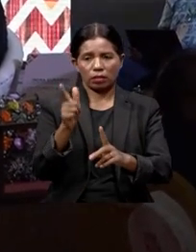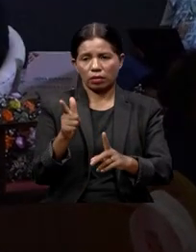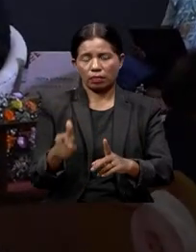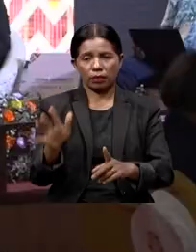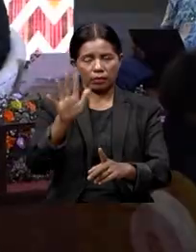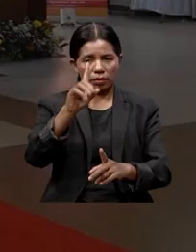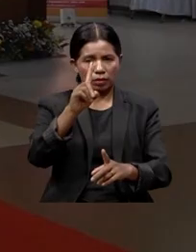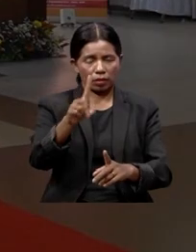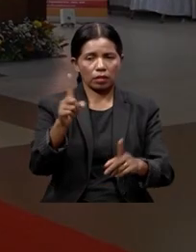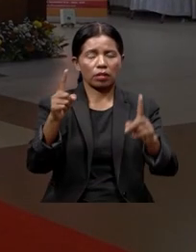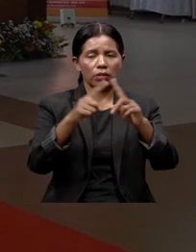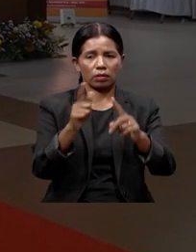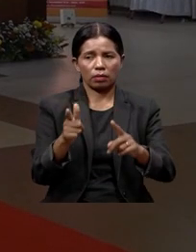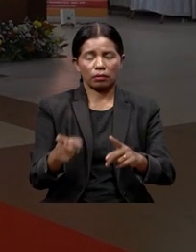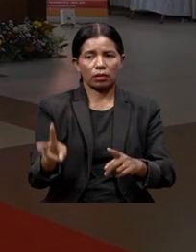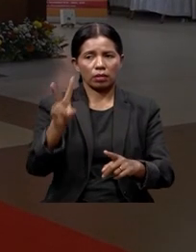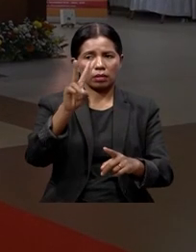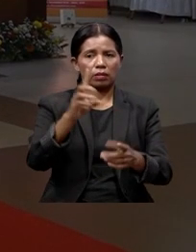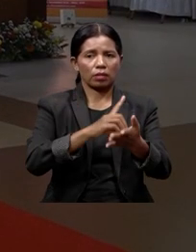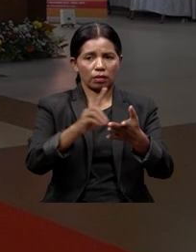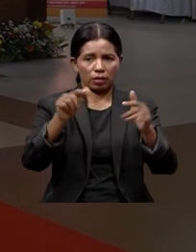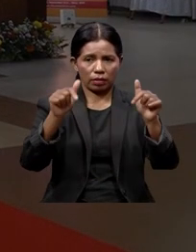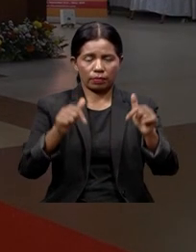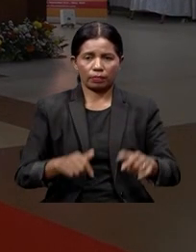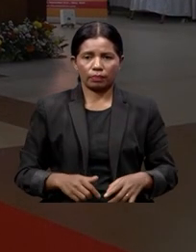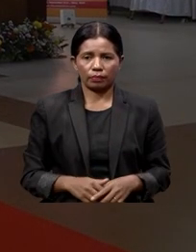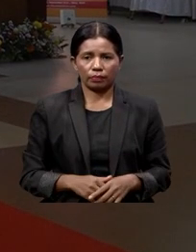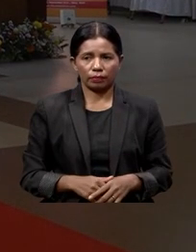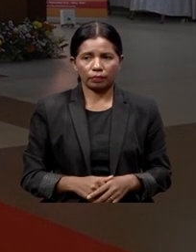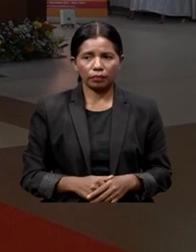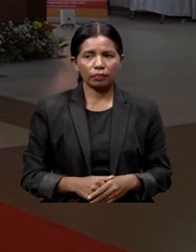resinida to loron rua nulo resin rua semana ne Dilma Suzeti GMN.